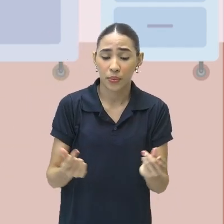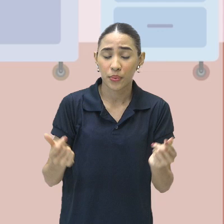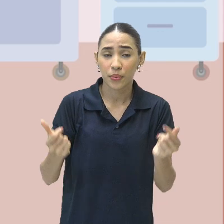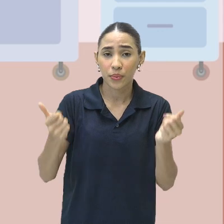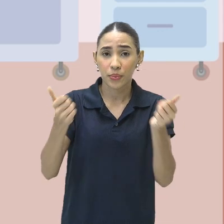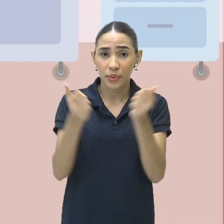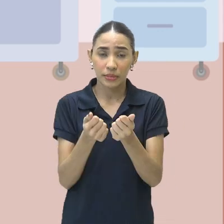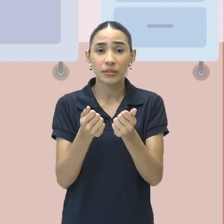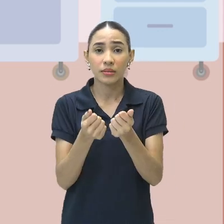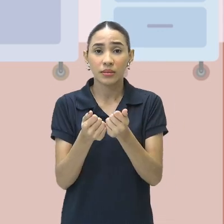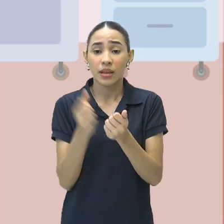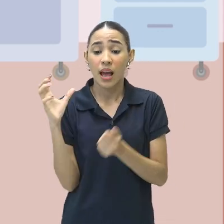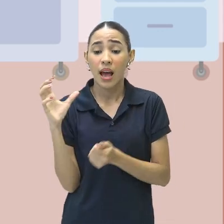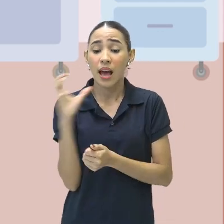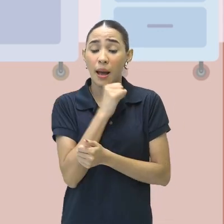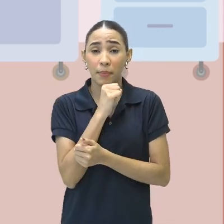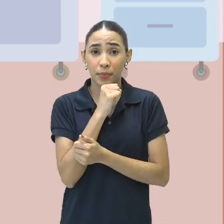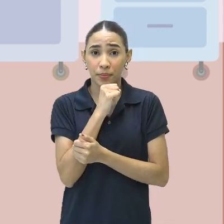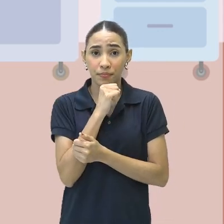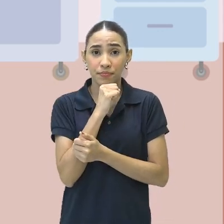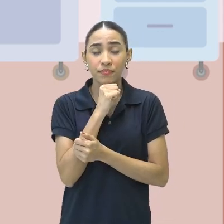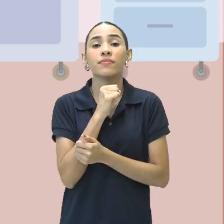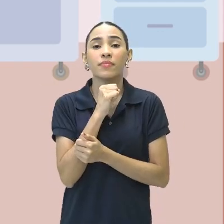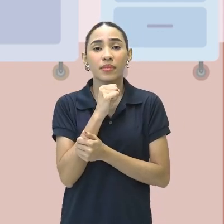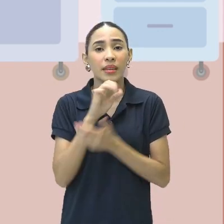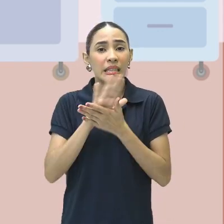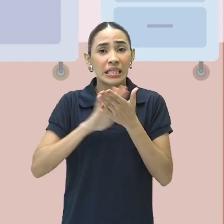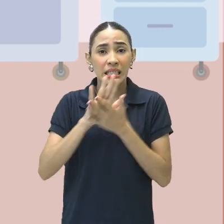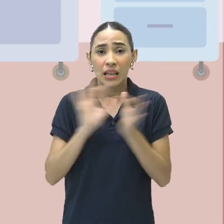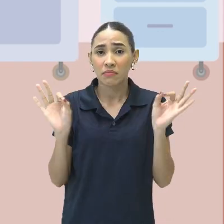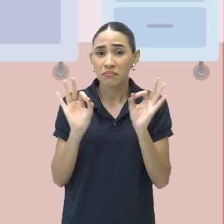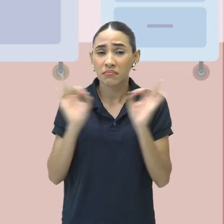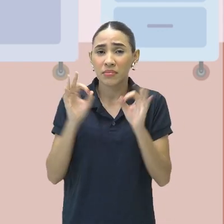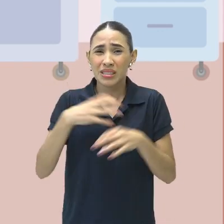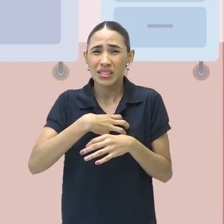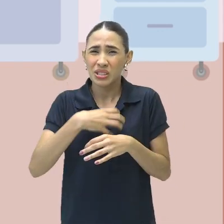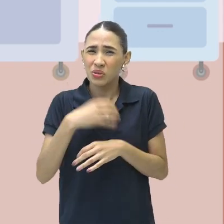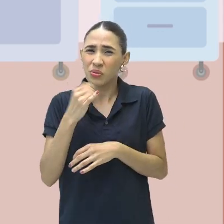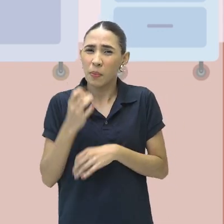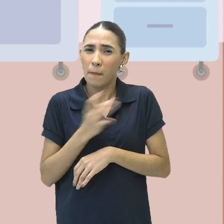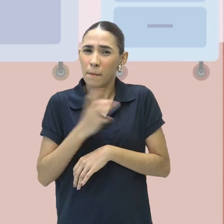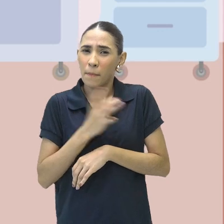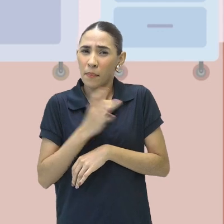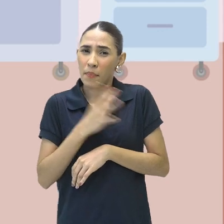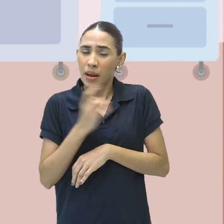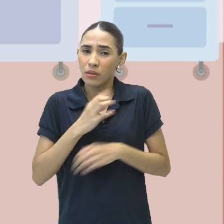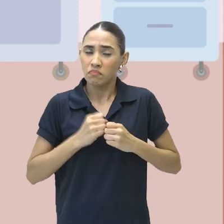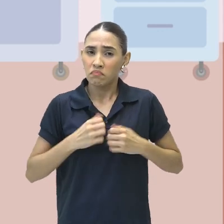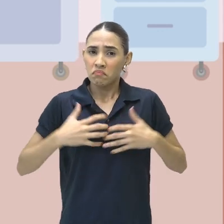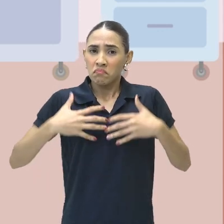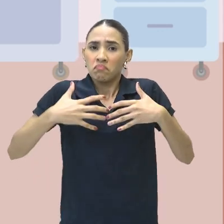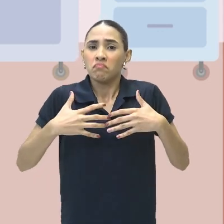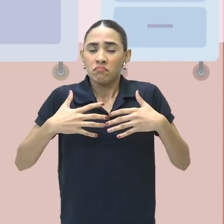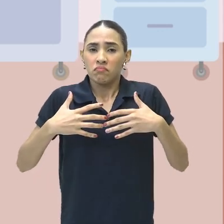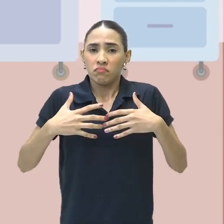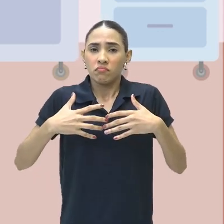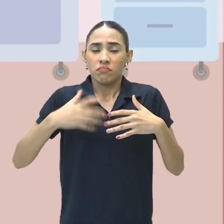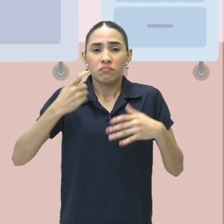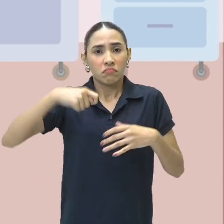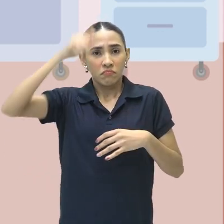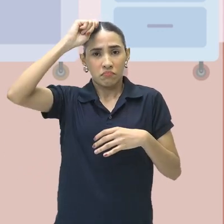pernas. Rápido, o nada subiu-lhe pelo corpo. Tomou o peito aprumado, o emplumado